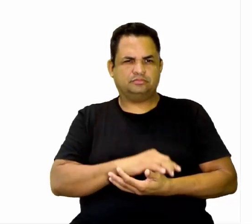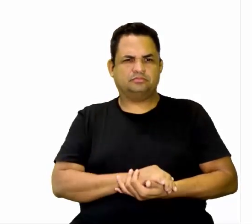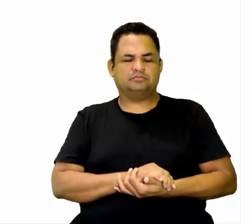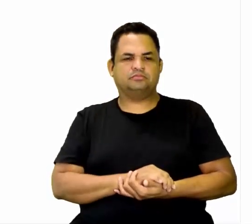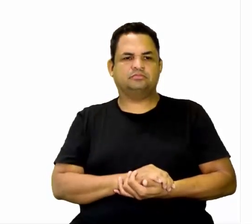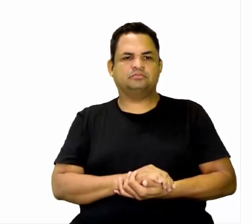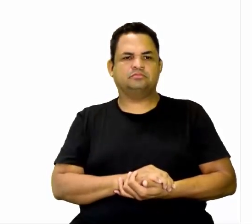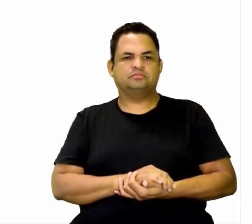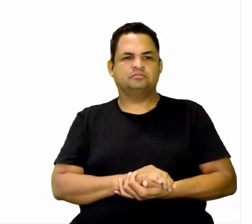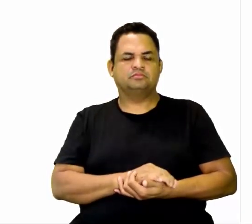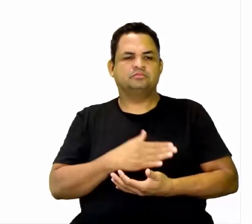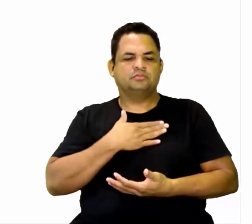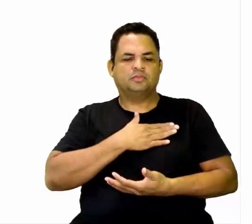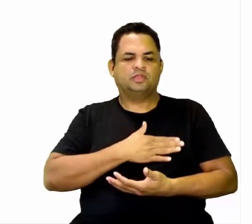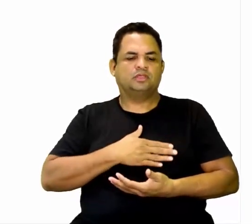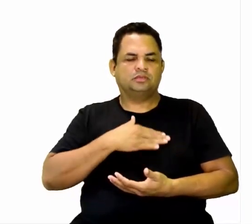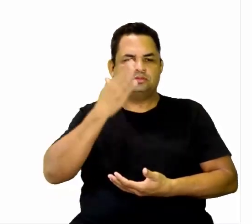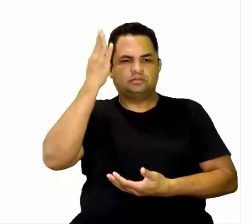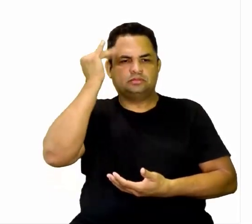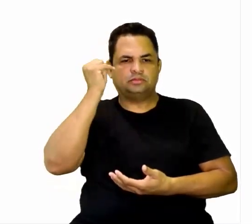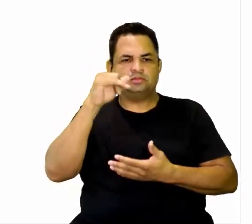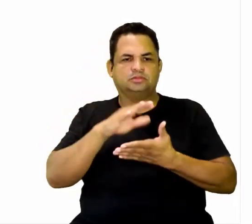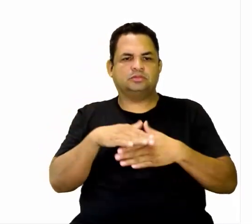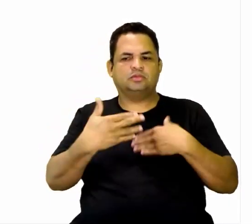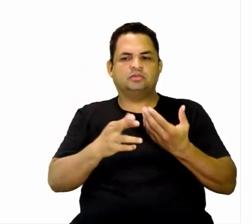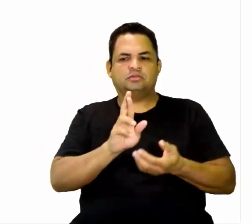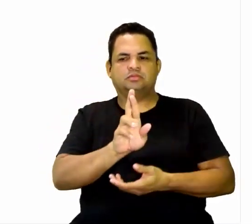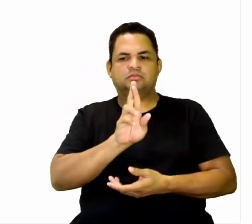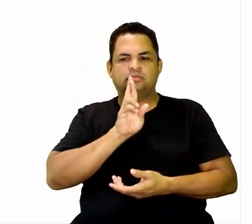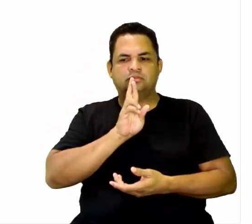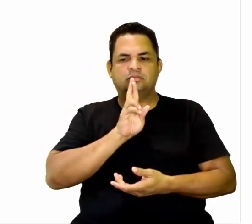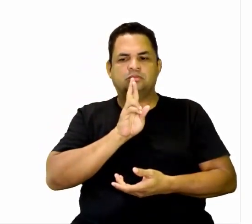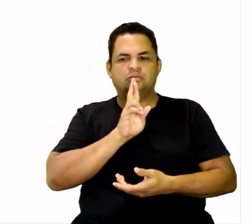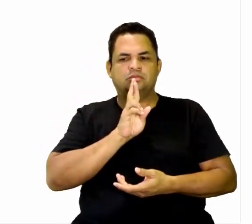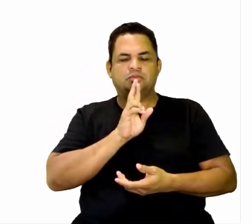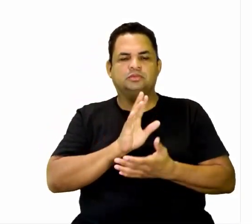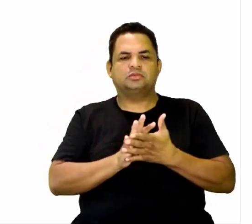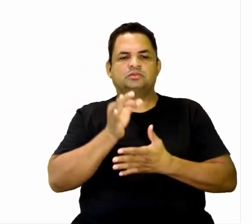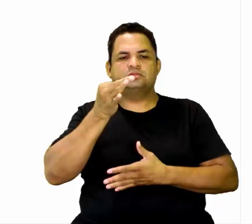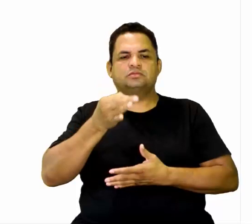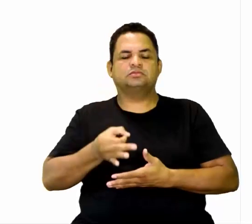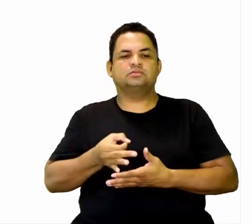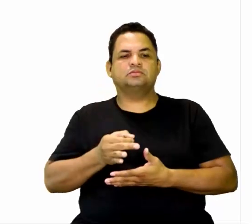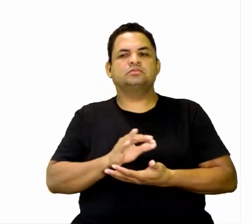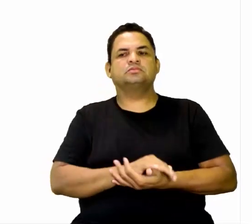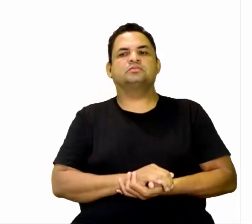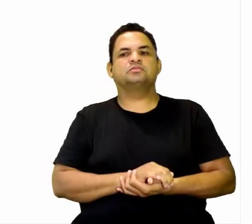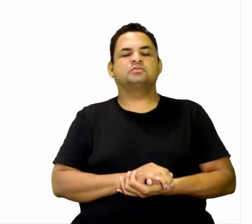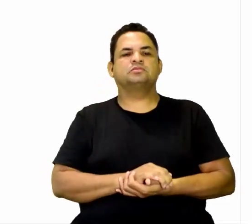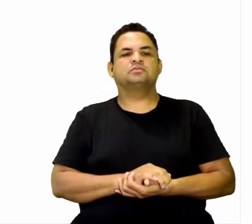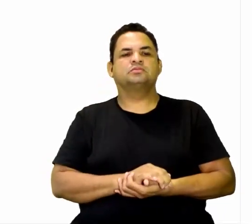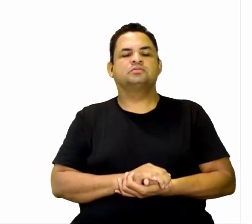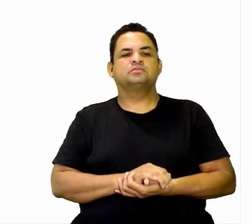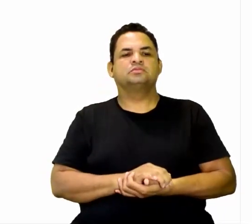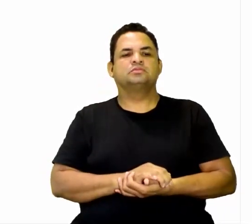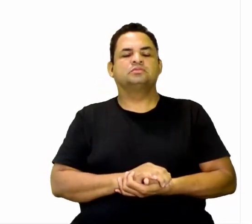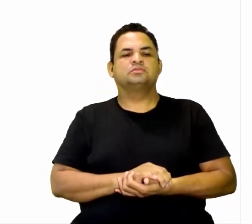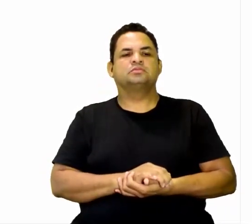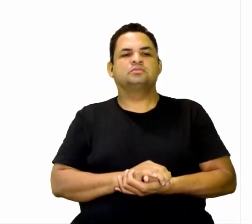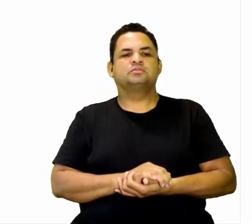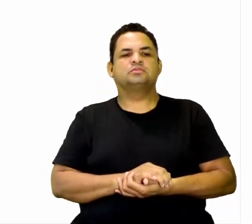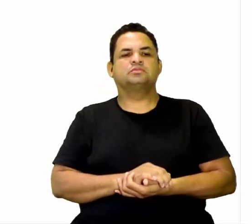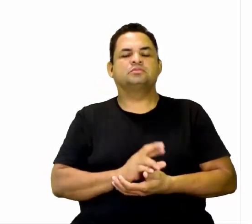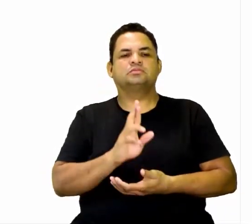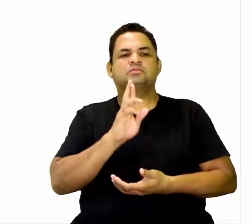lá, você gostaria de saber qual a resposta correta, não é isso mesmo? Então, a